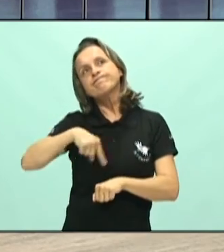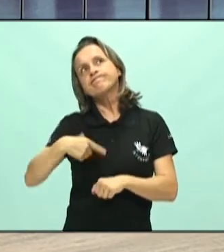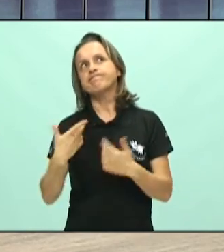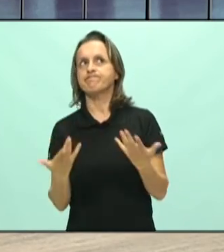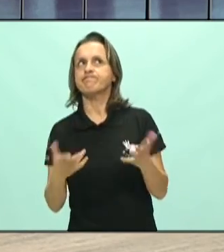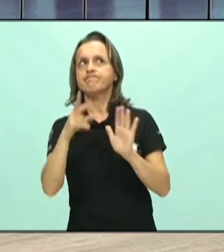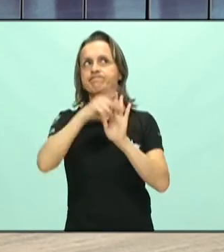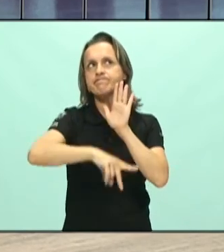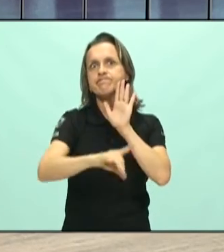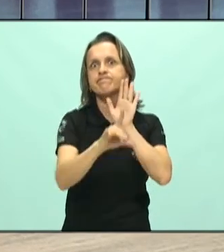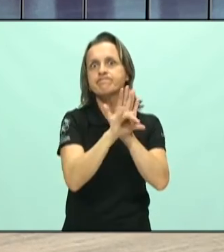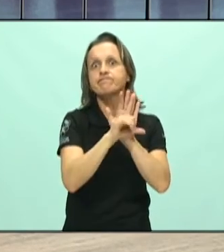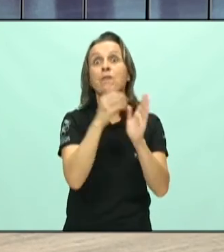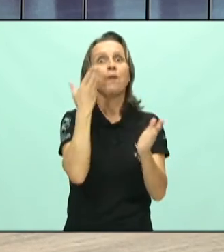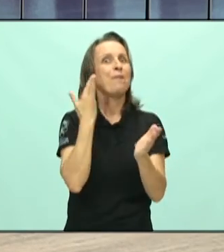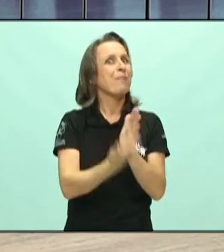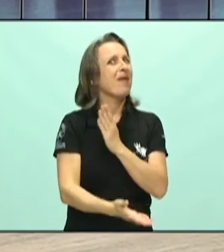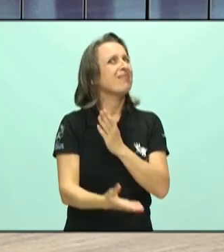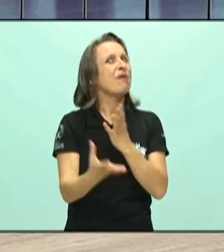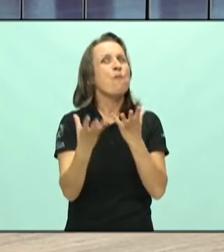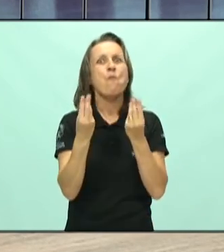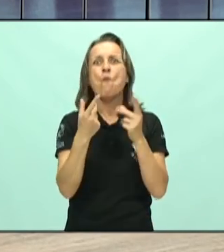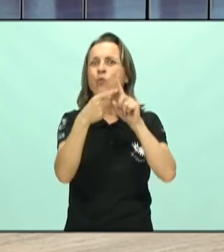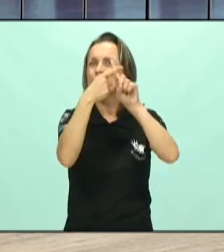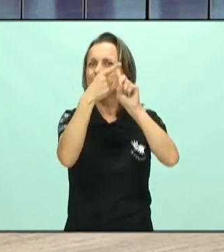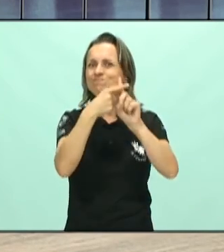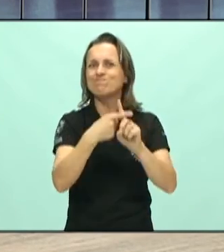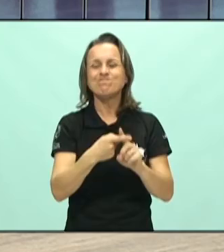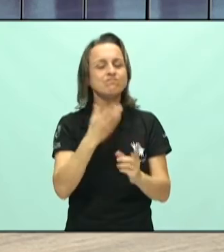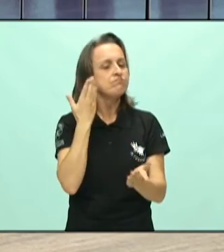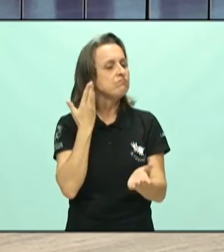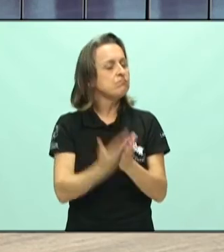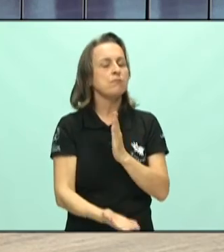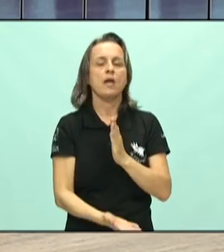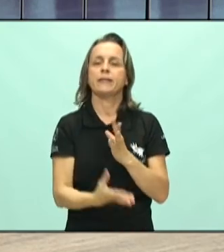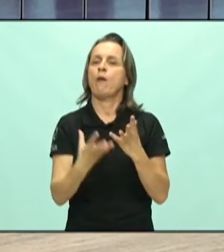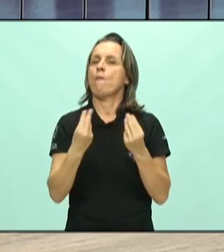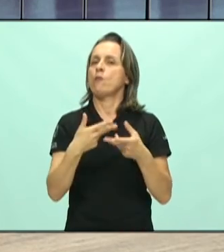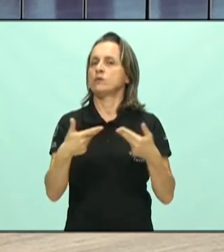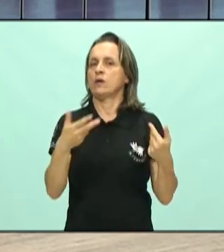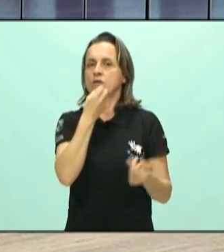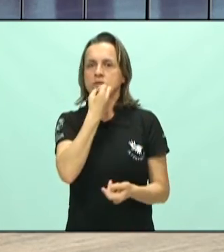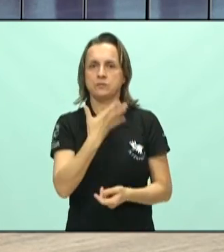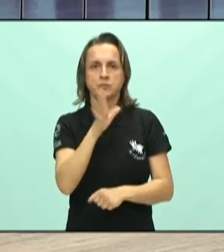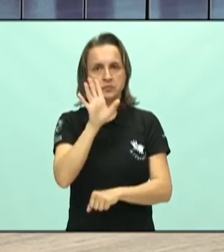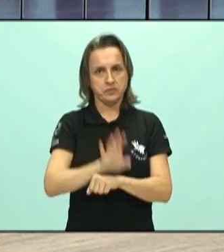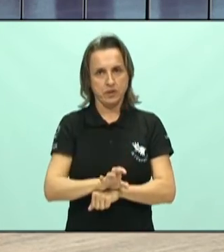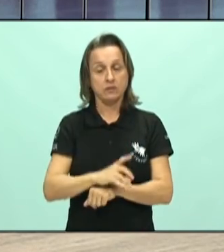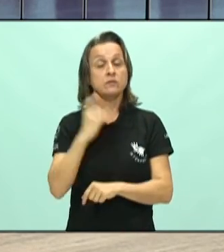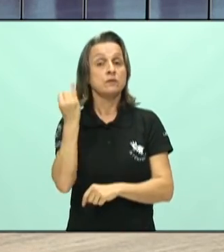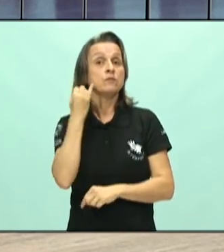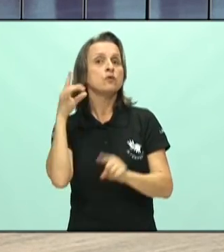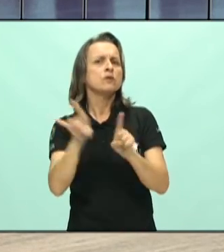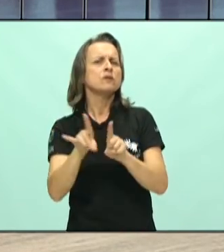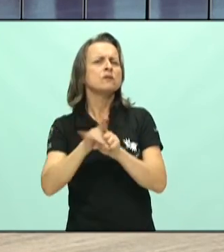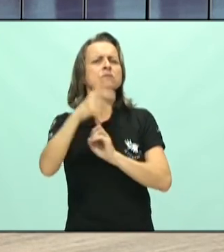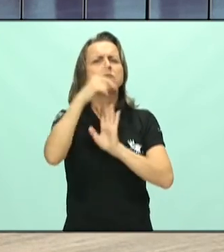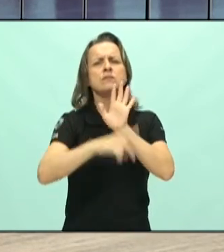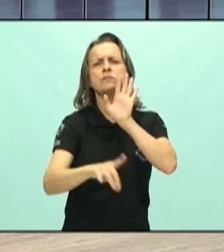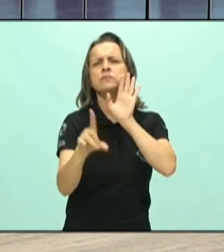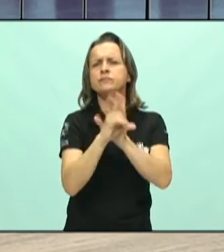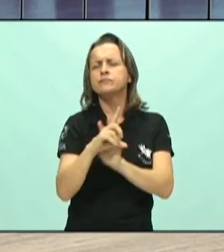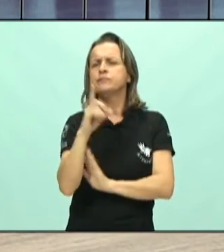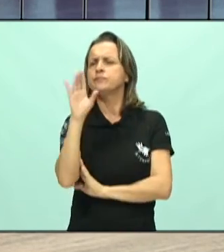esse projeto de lei, perdeu-se muita coisa no Estado. E muito importante, o projeto de lei Incentivos Fiscais, ele é